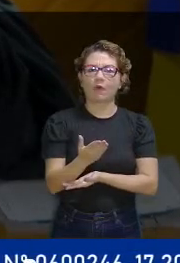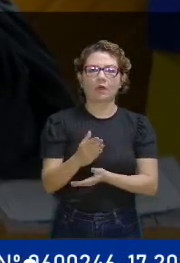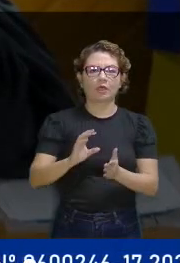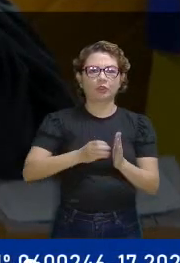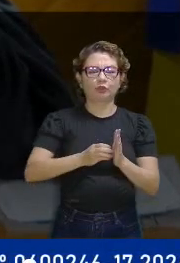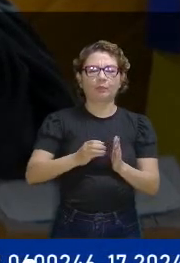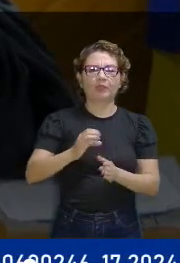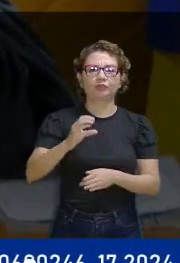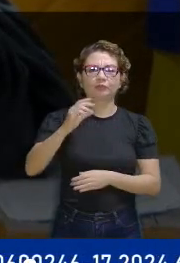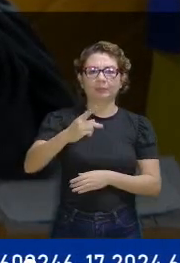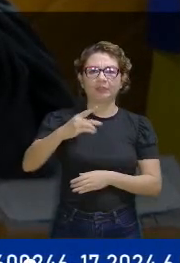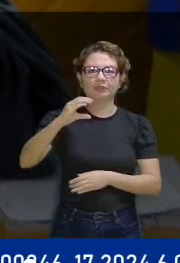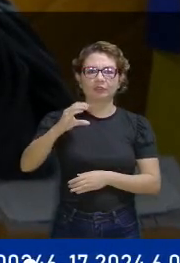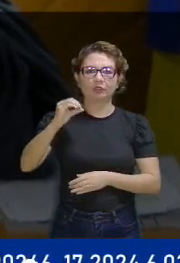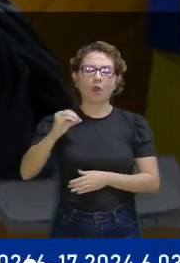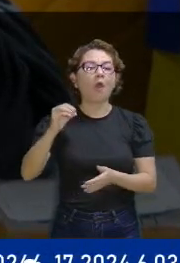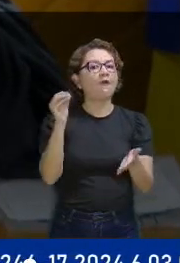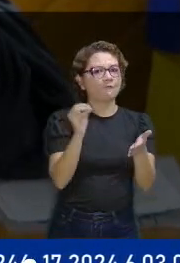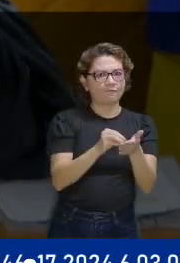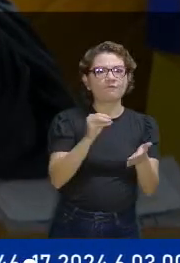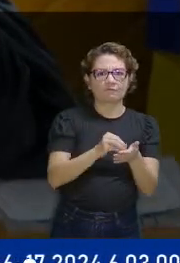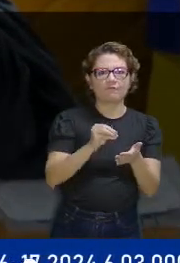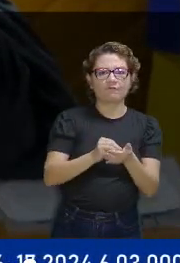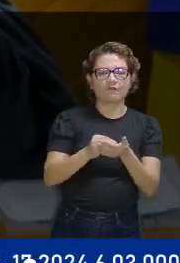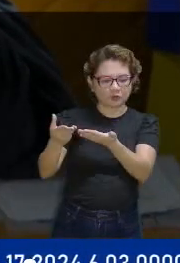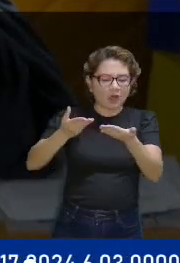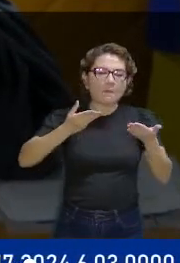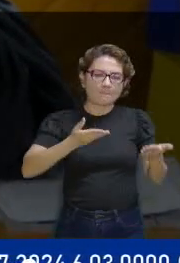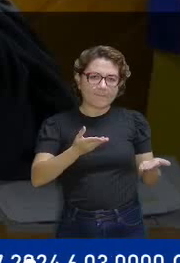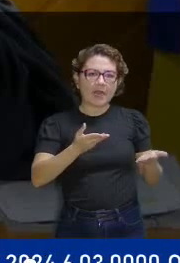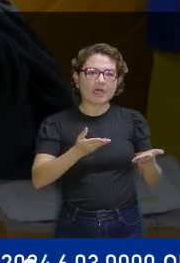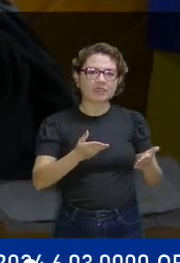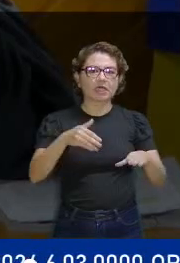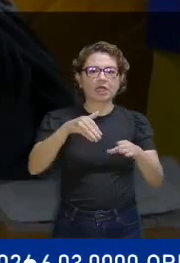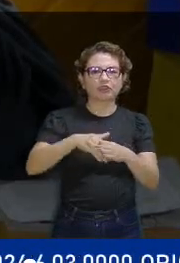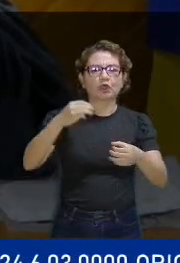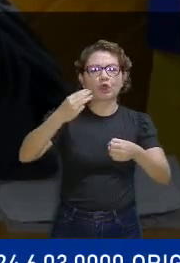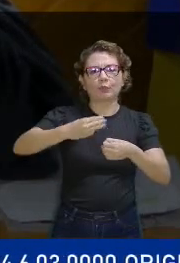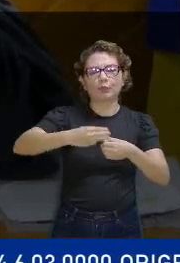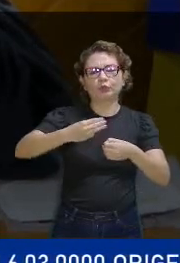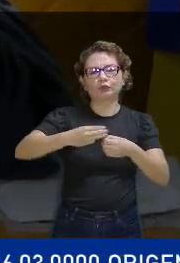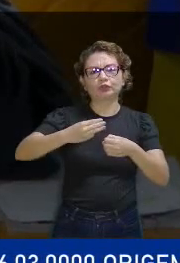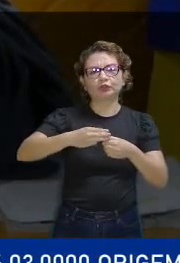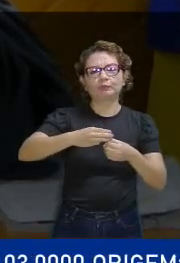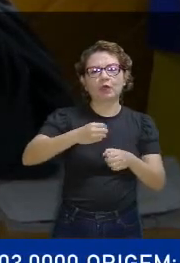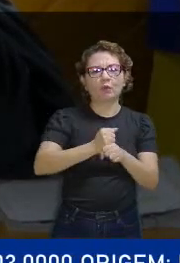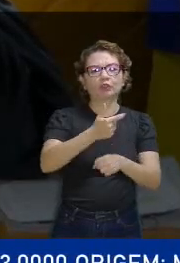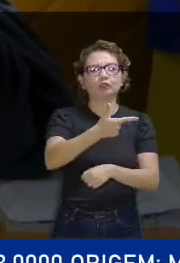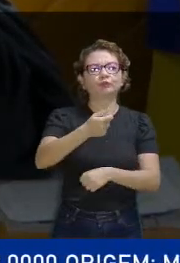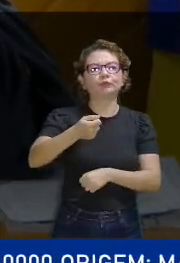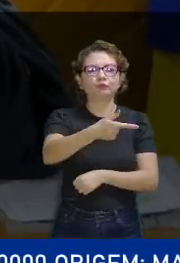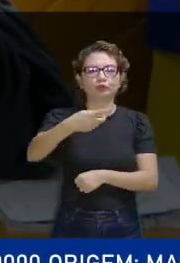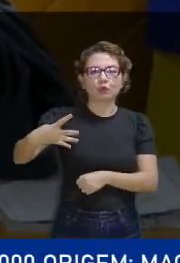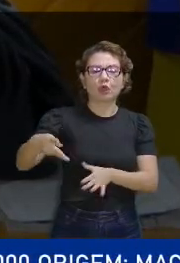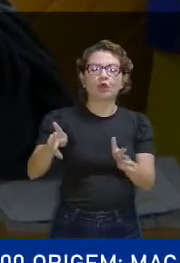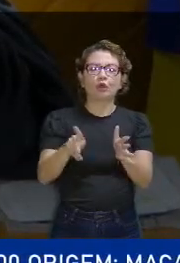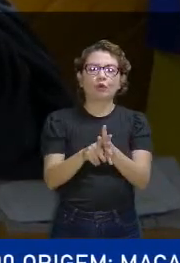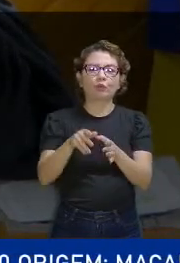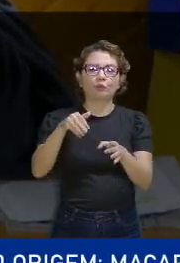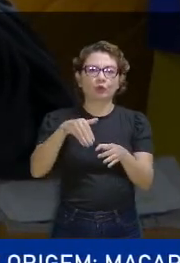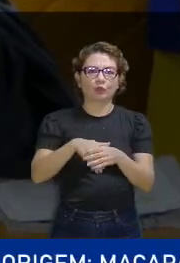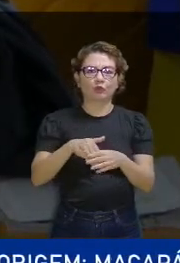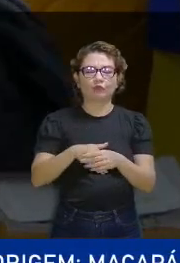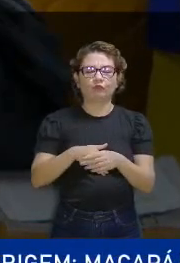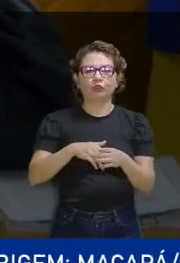da Causa Operária, PCO, referente às eleições municipais de 2024, nos termos do voto